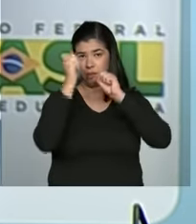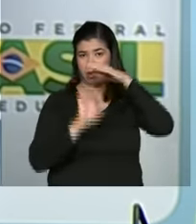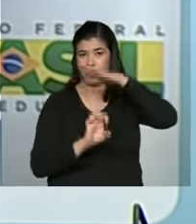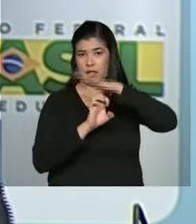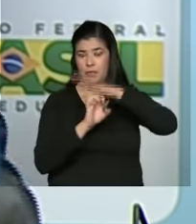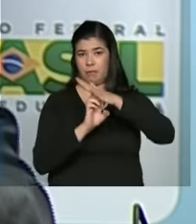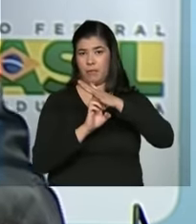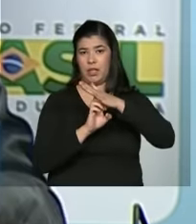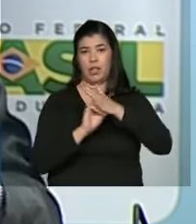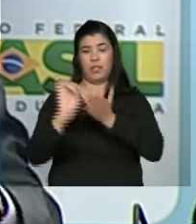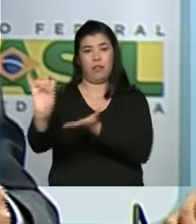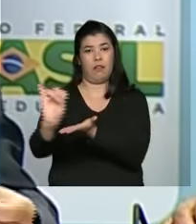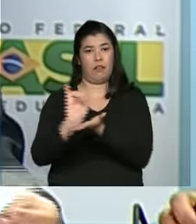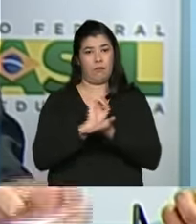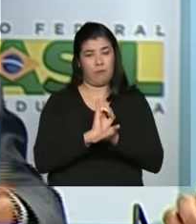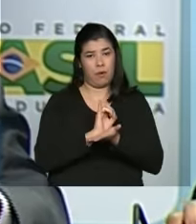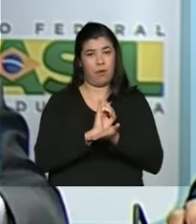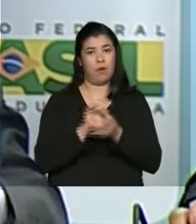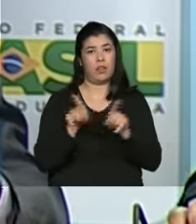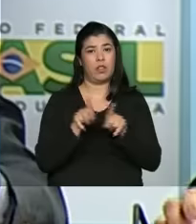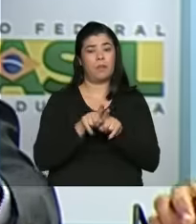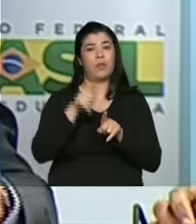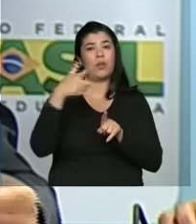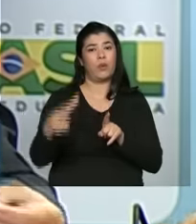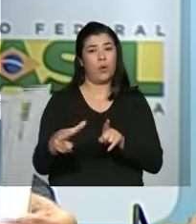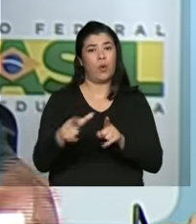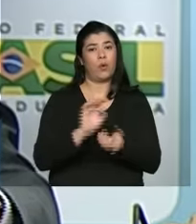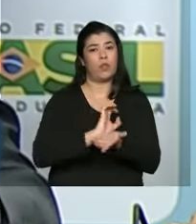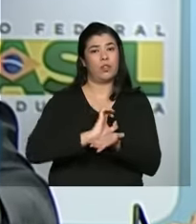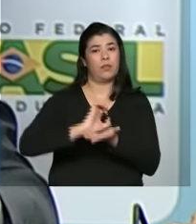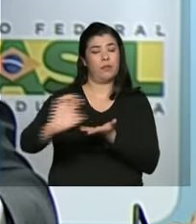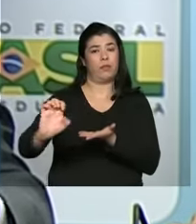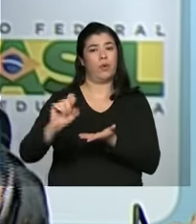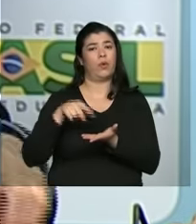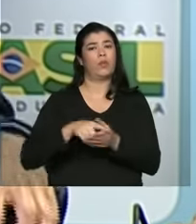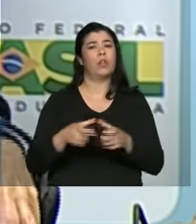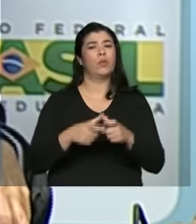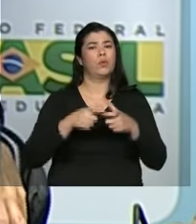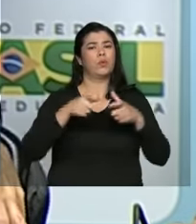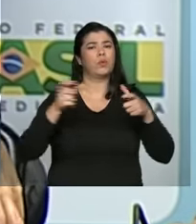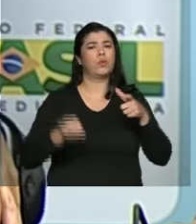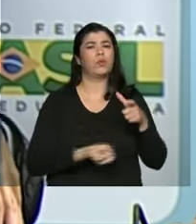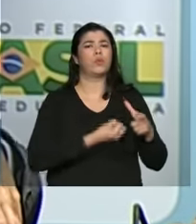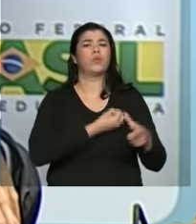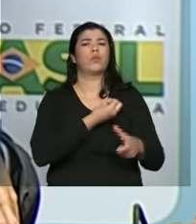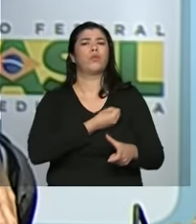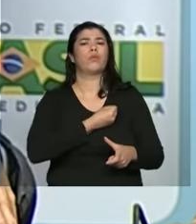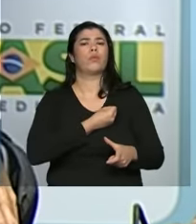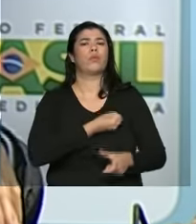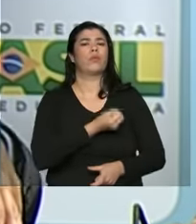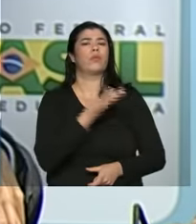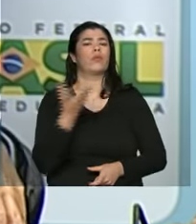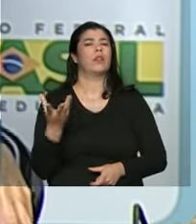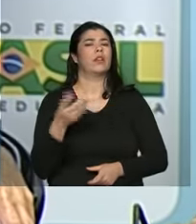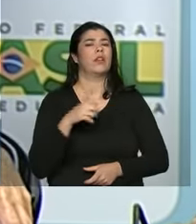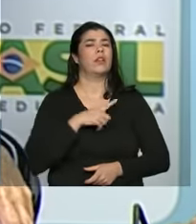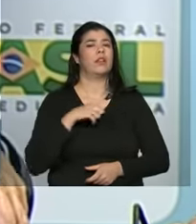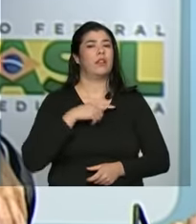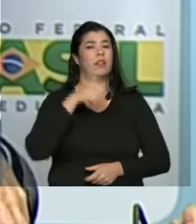e as distribuidoras e esse número é um número de produtos que é crescente no Brasil nós temos lançado cerca de